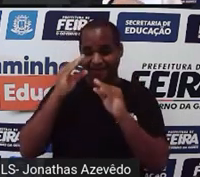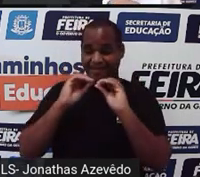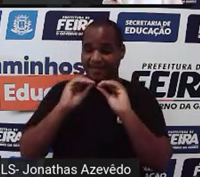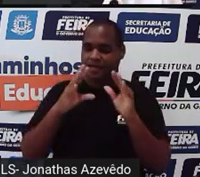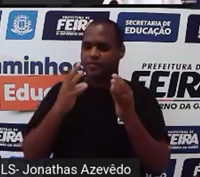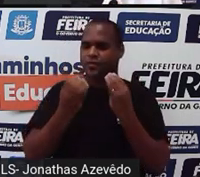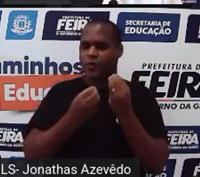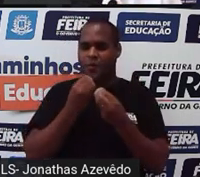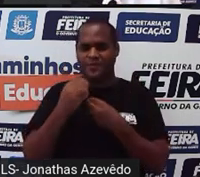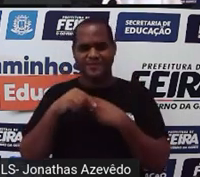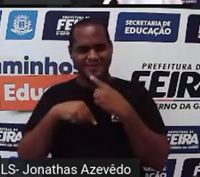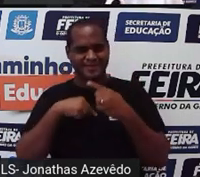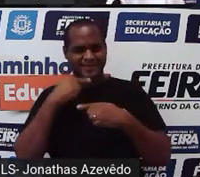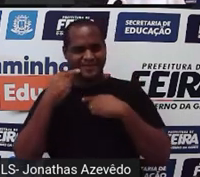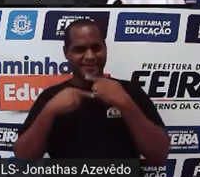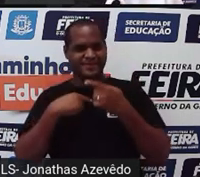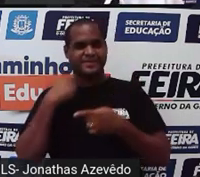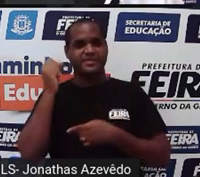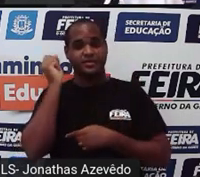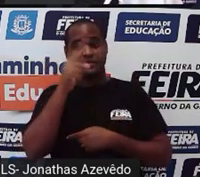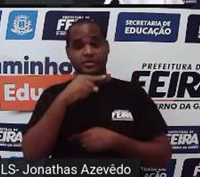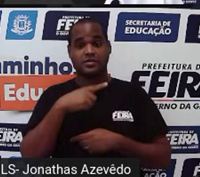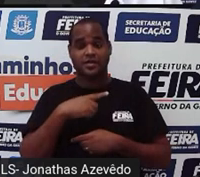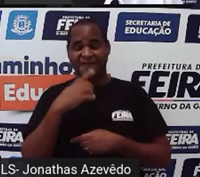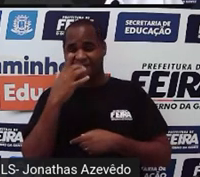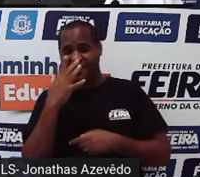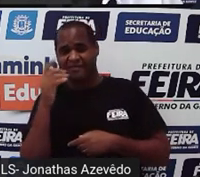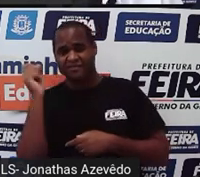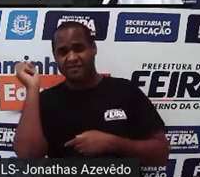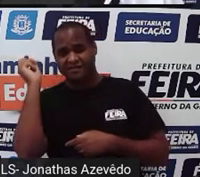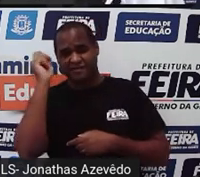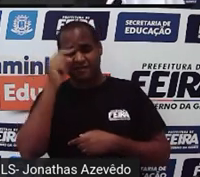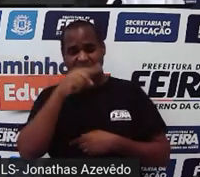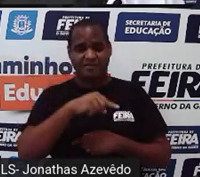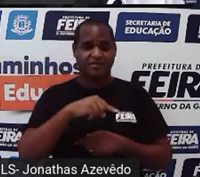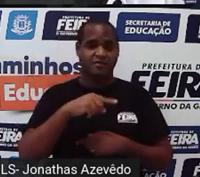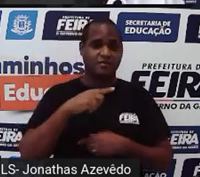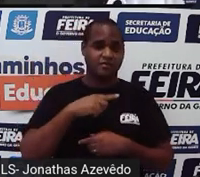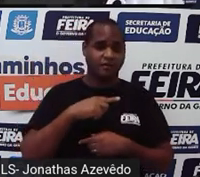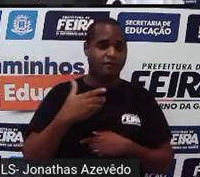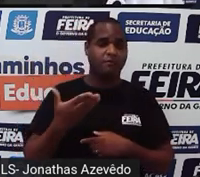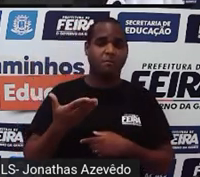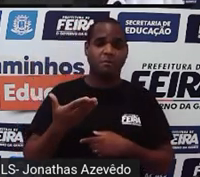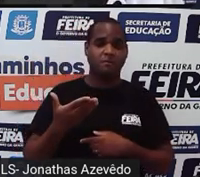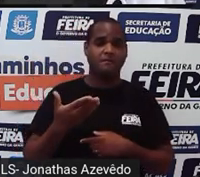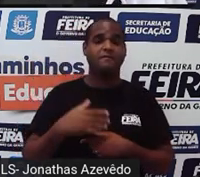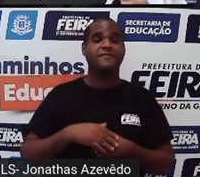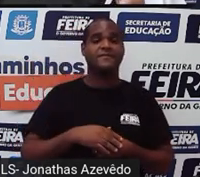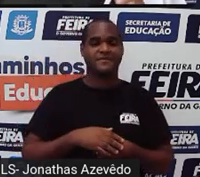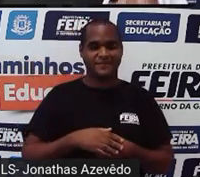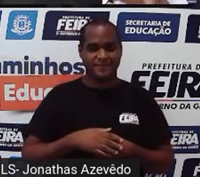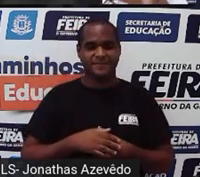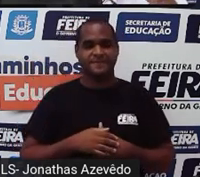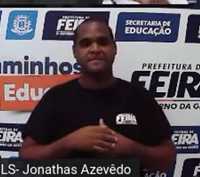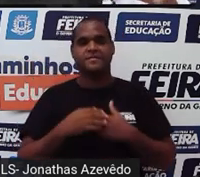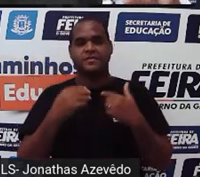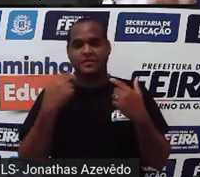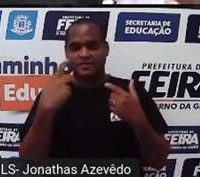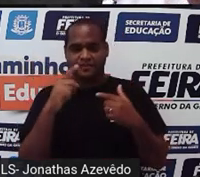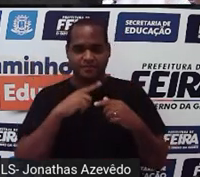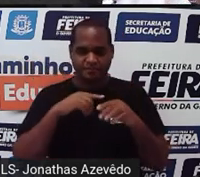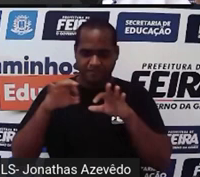onde ficou alguma dúvida onde foi mais fácil onde é que você achou mais difícil e